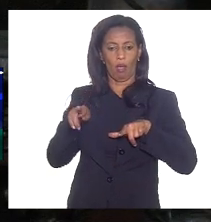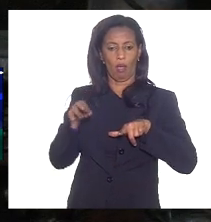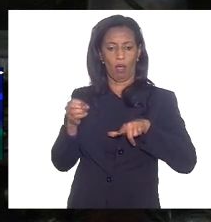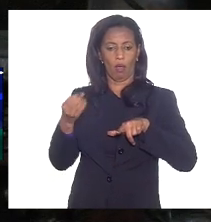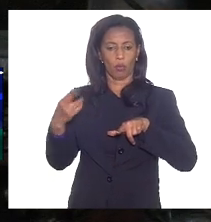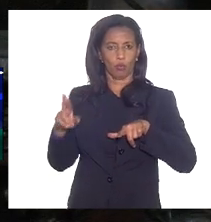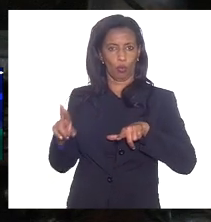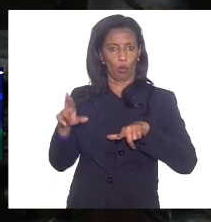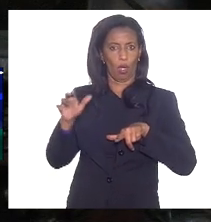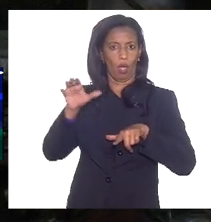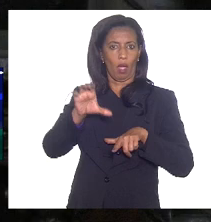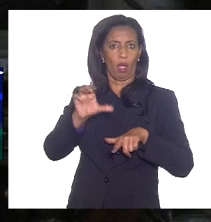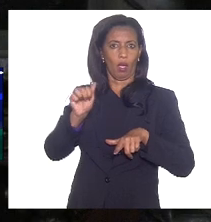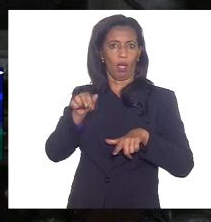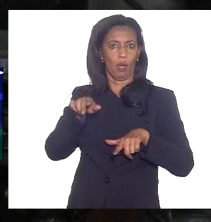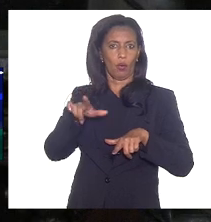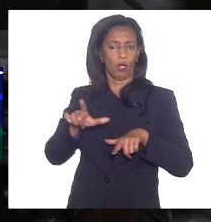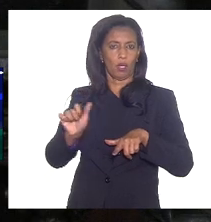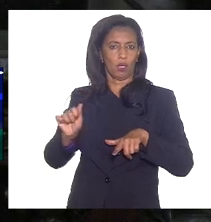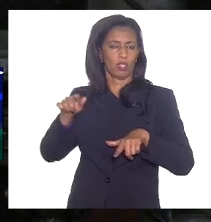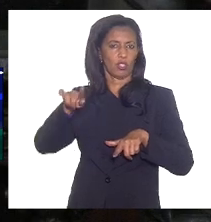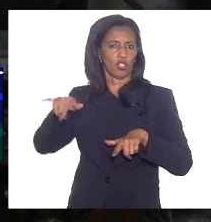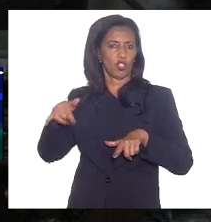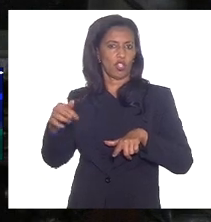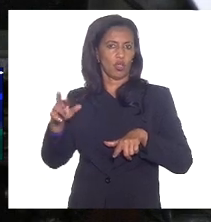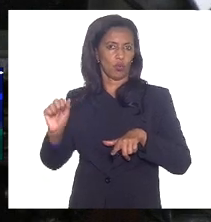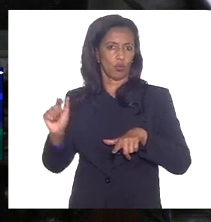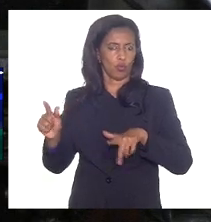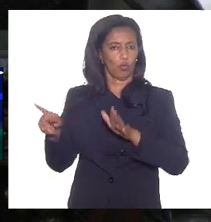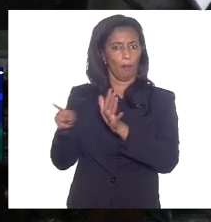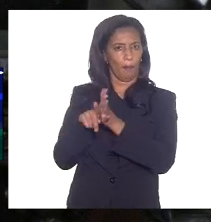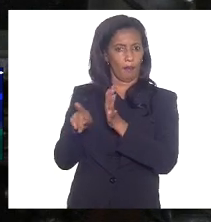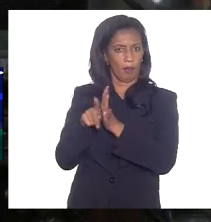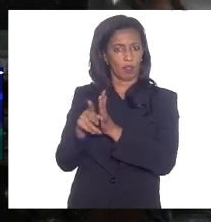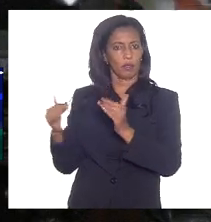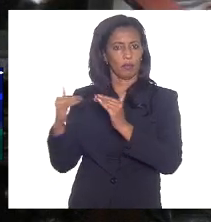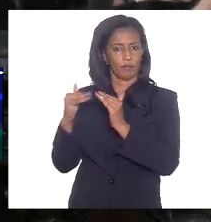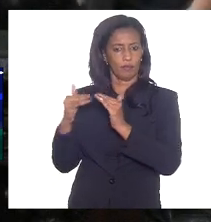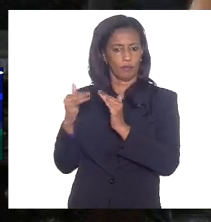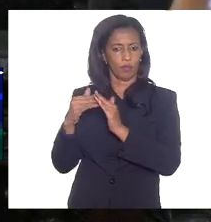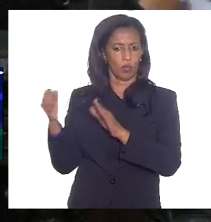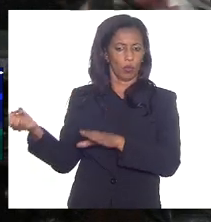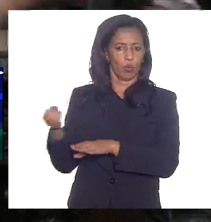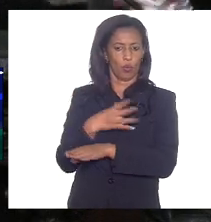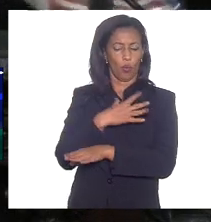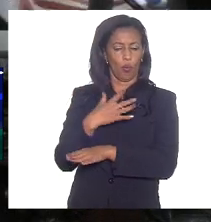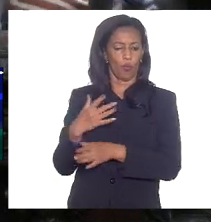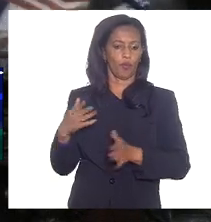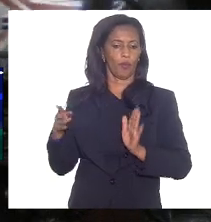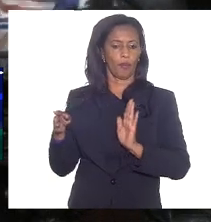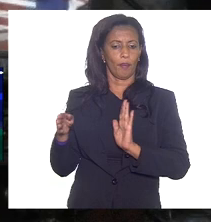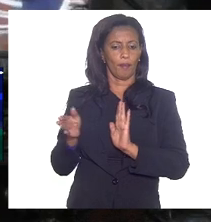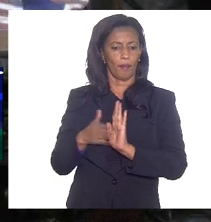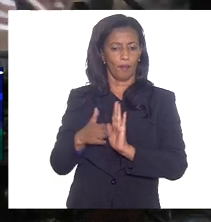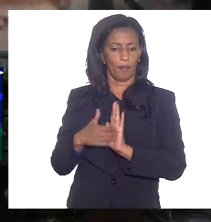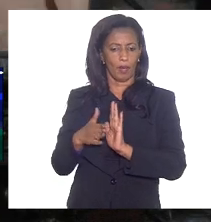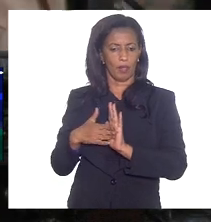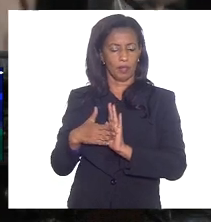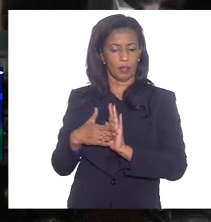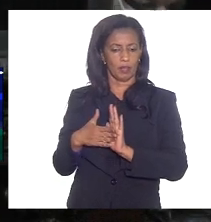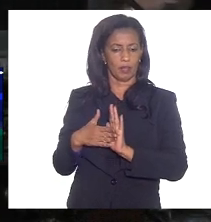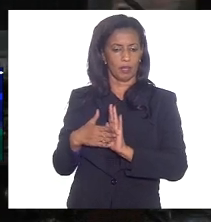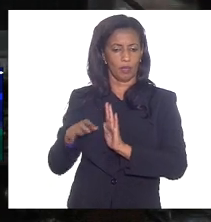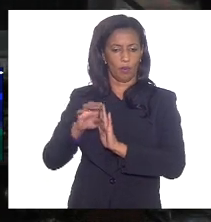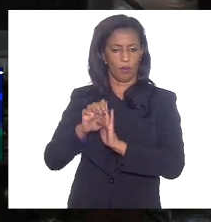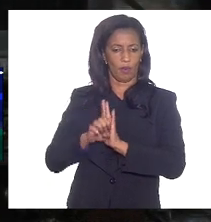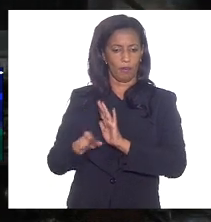Maria de Jesus. Pareceres da Comissão de Normas Internas e Proposições Externas, favorável. Novo parecer à emenda de plenário. A Comissão de Normas